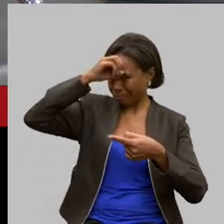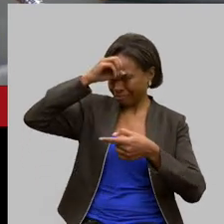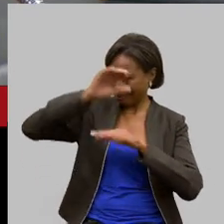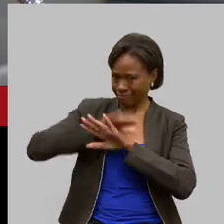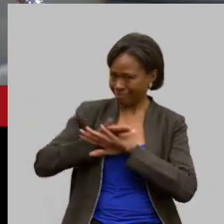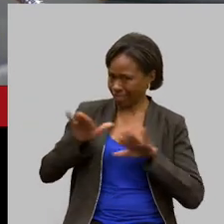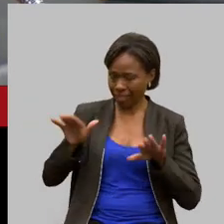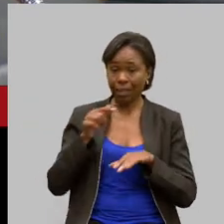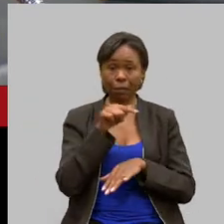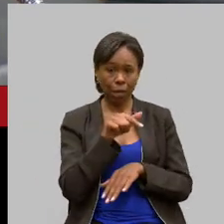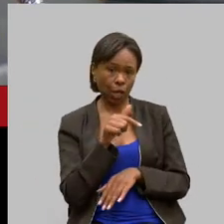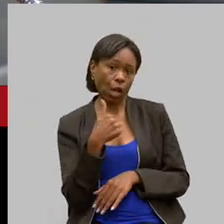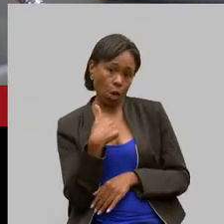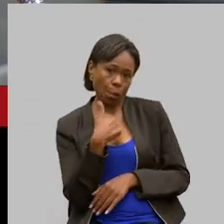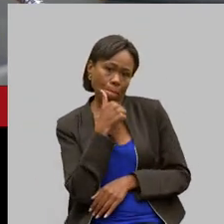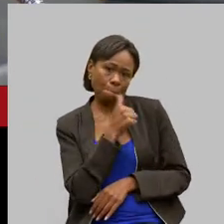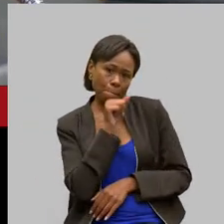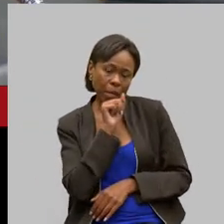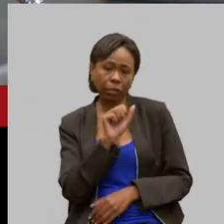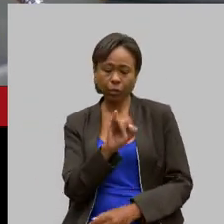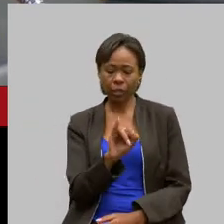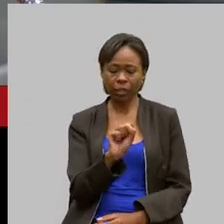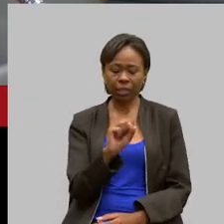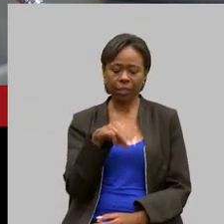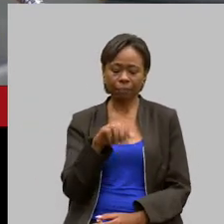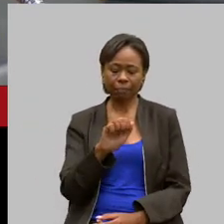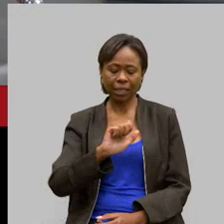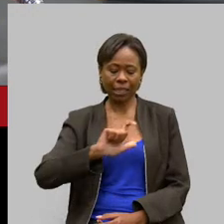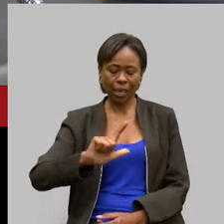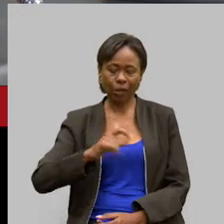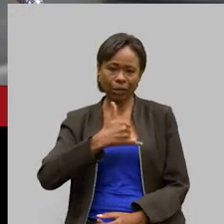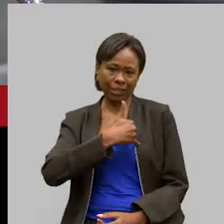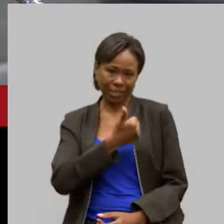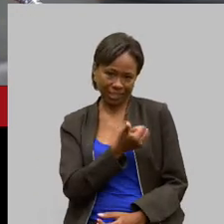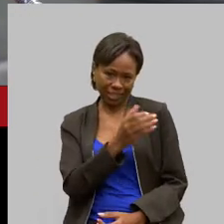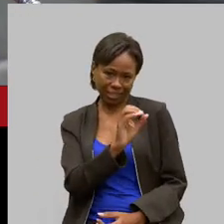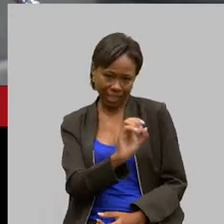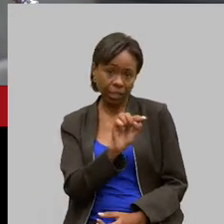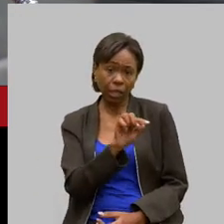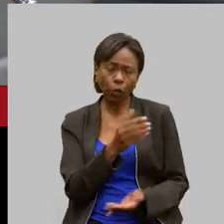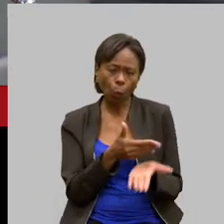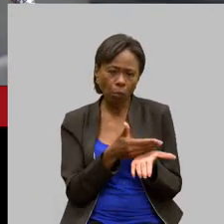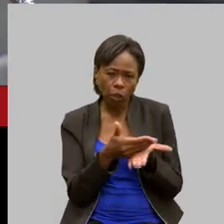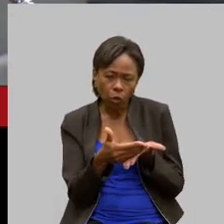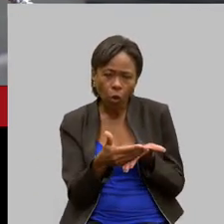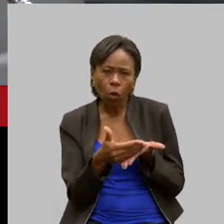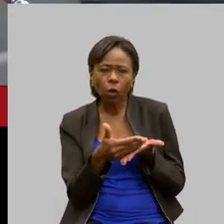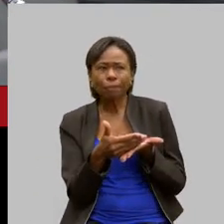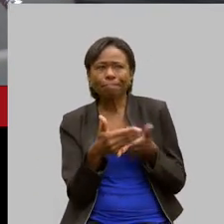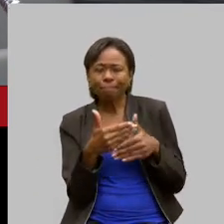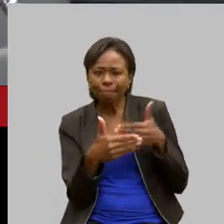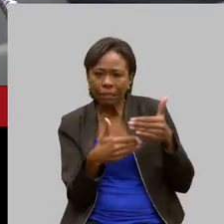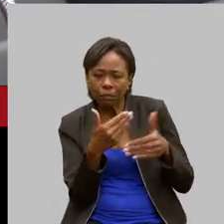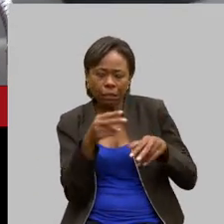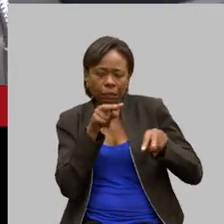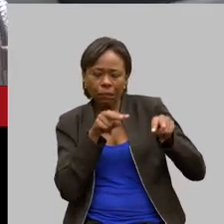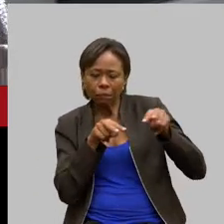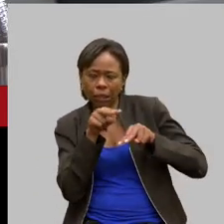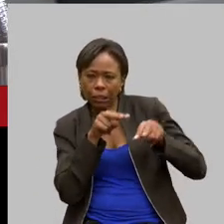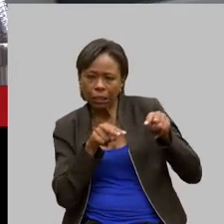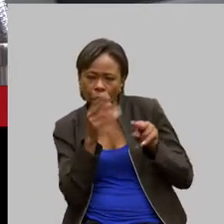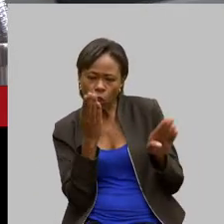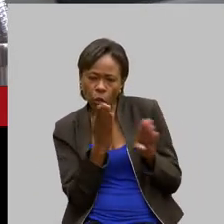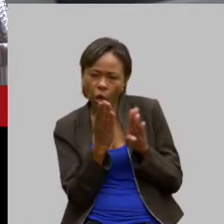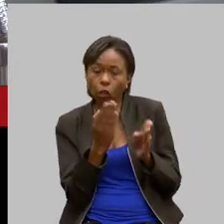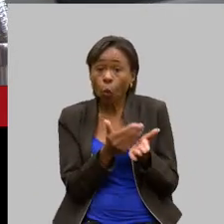sou mãe do Ismael de 10 anos que começou todo o desenvolvimento do diagnóstico dele a partir dos 4